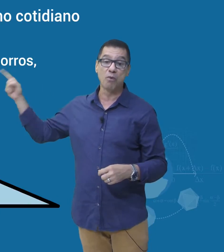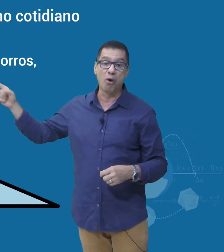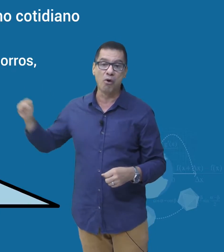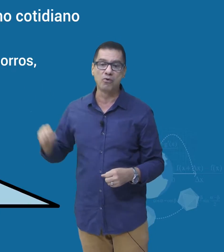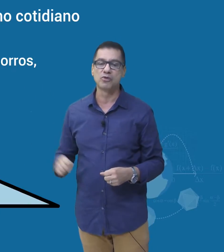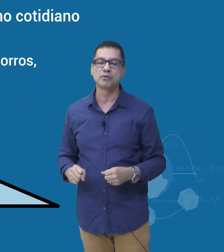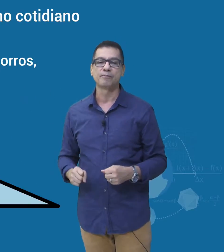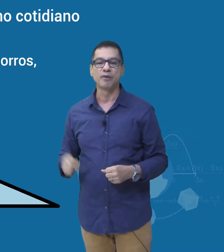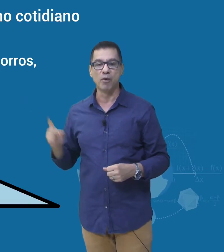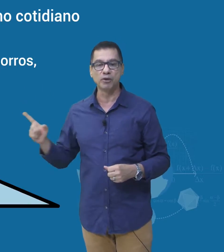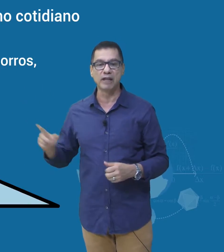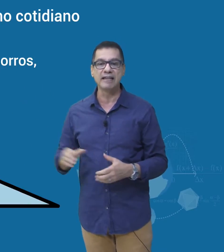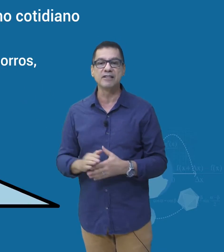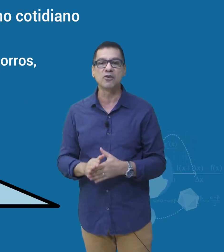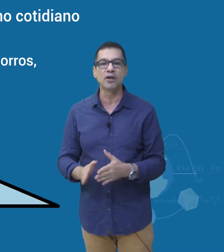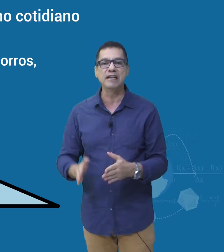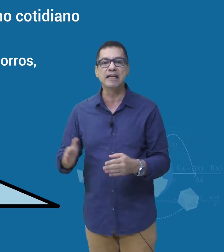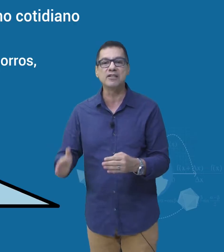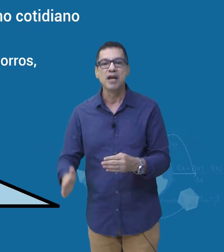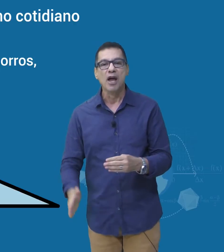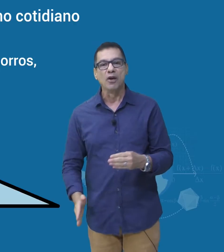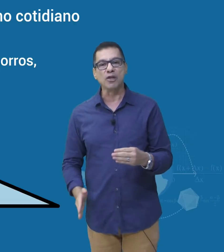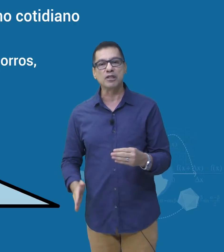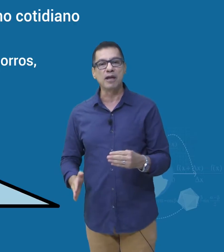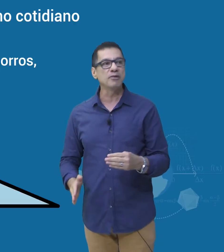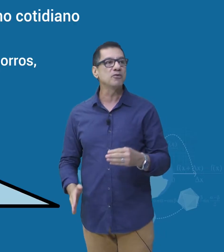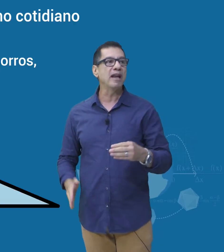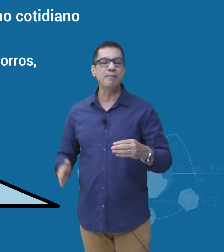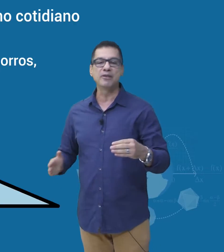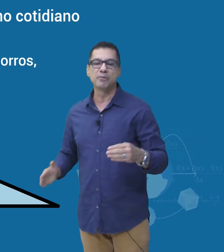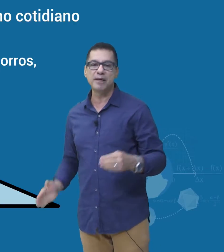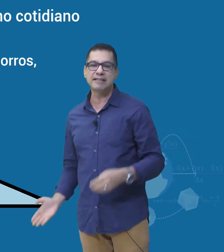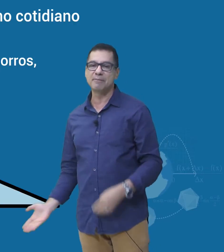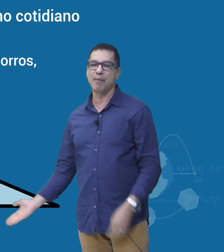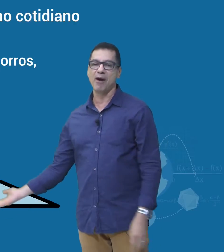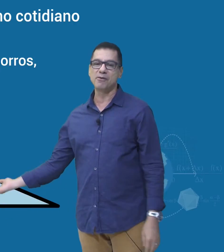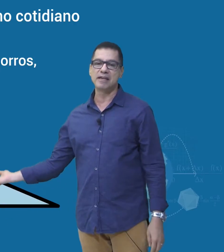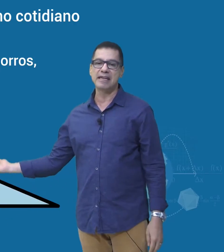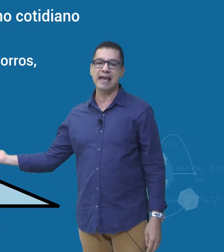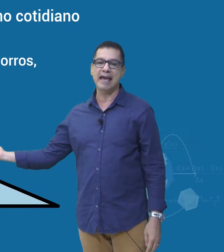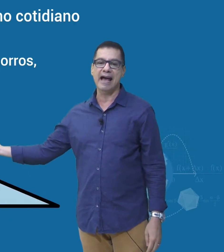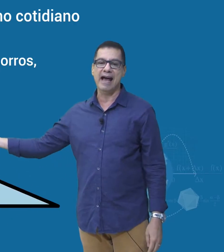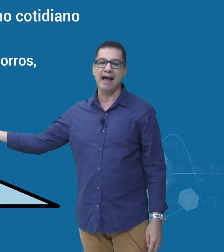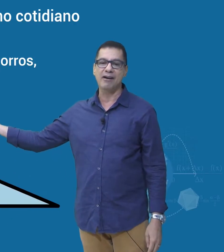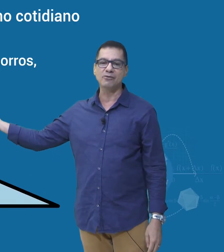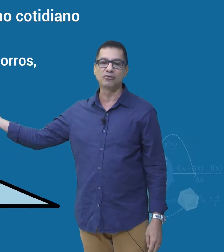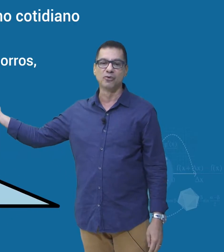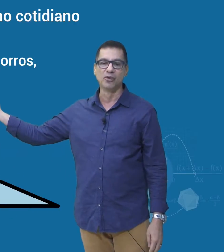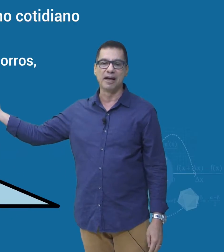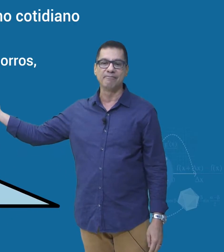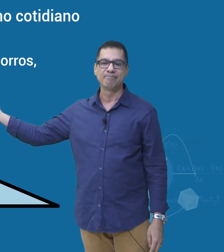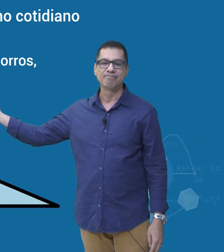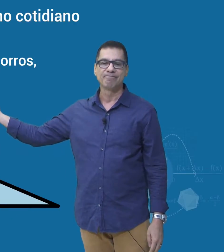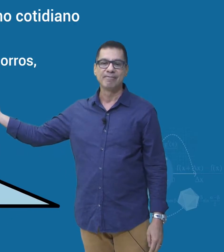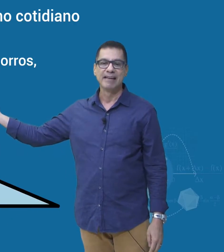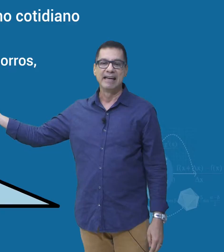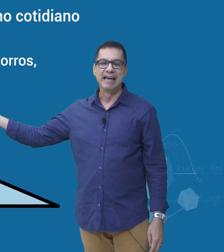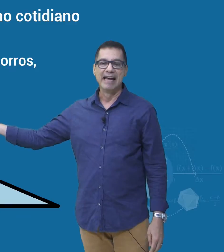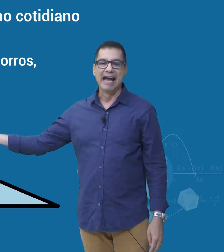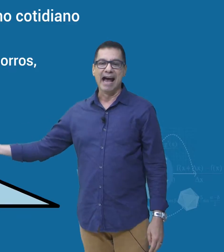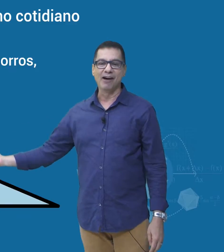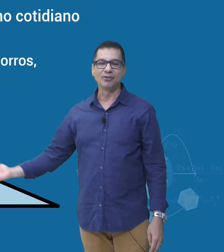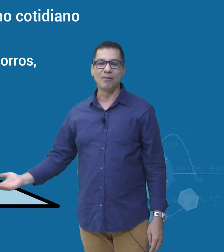dos morros, montanhas e colinas, nós temos um elemento principal que é a altura.